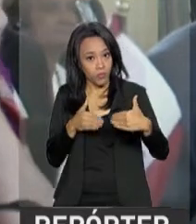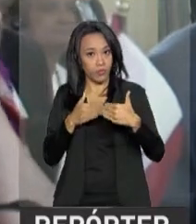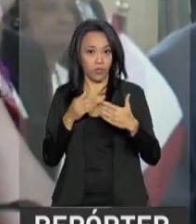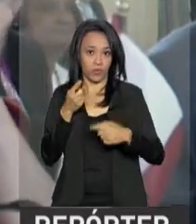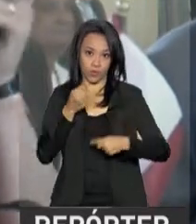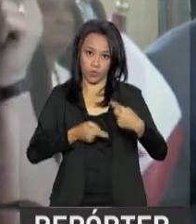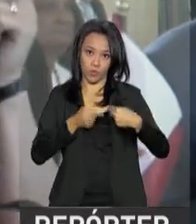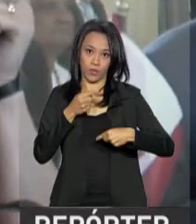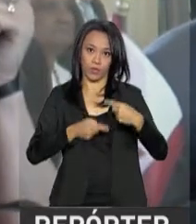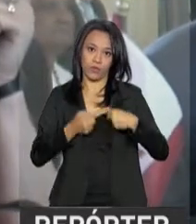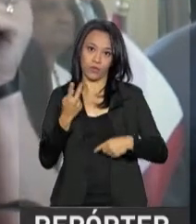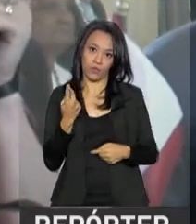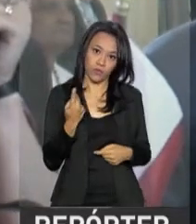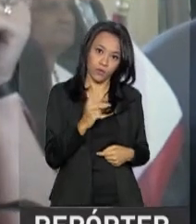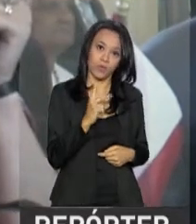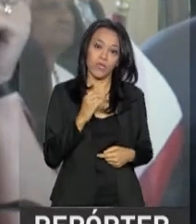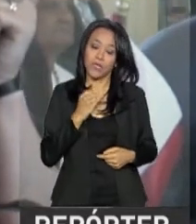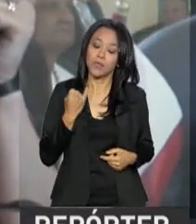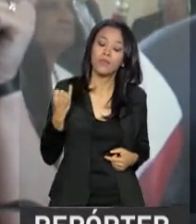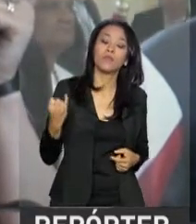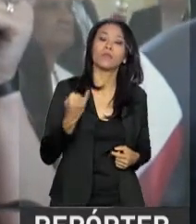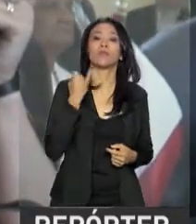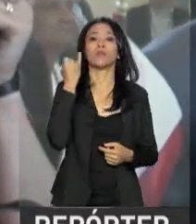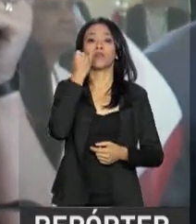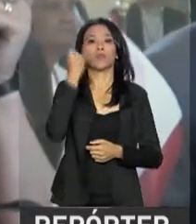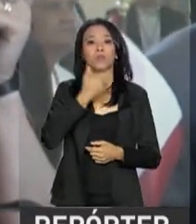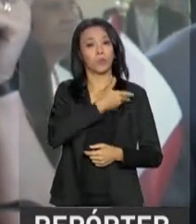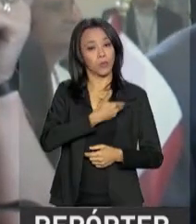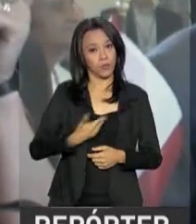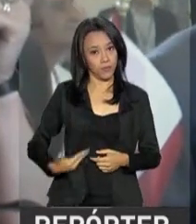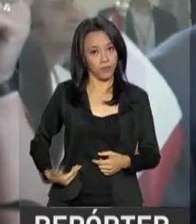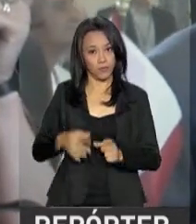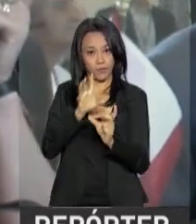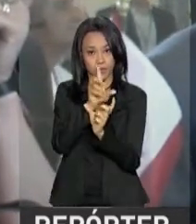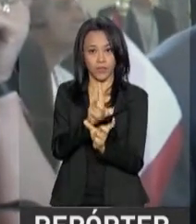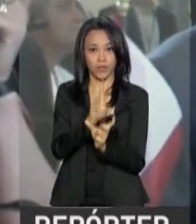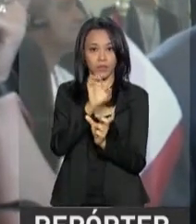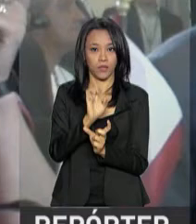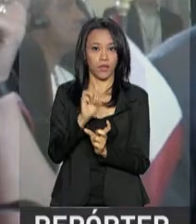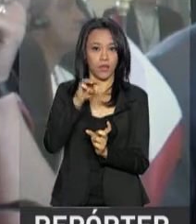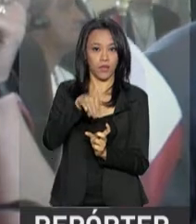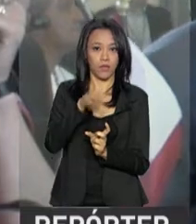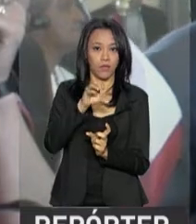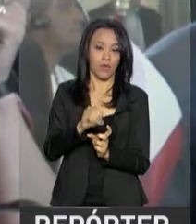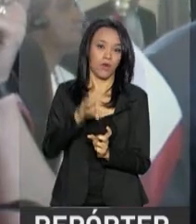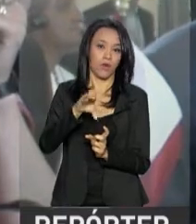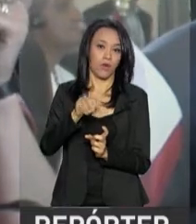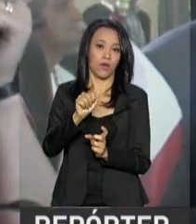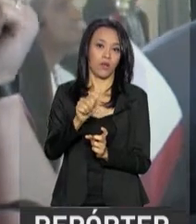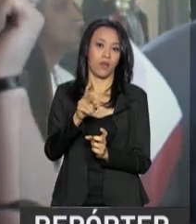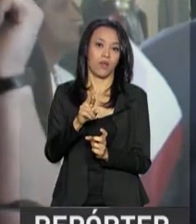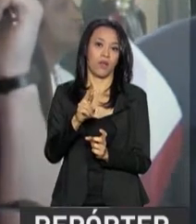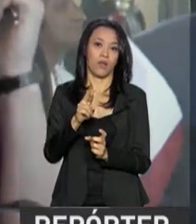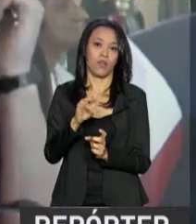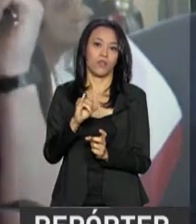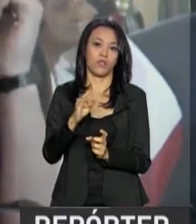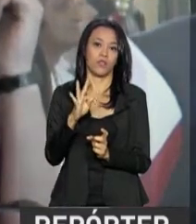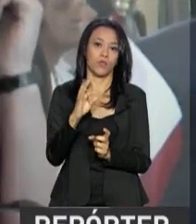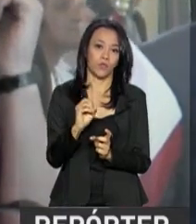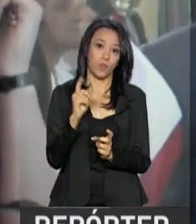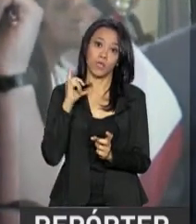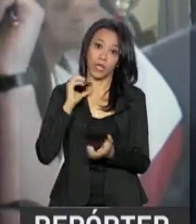com a democracia representativa tal como está disposto na carta democrática trata se de um compromisso